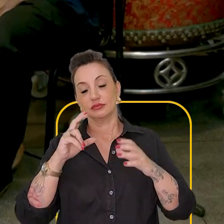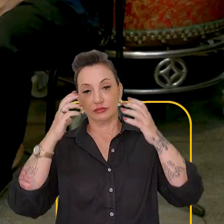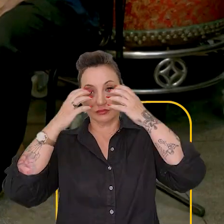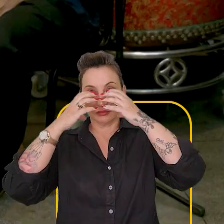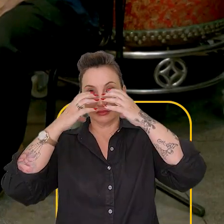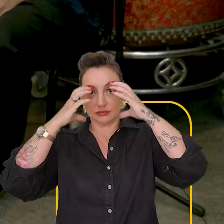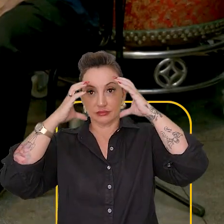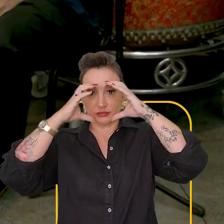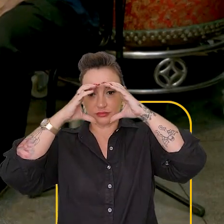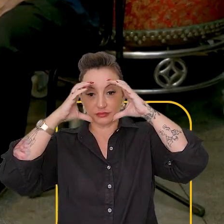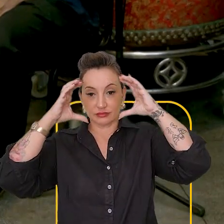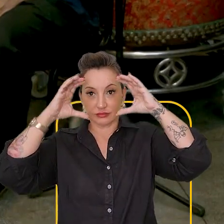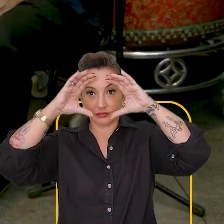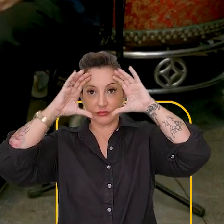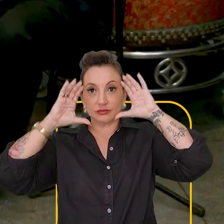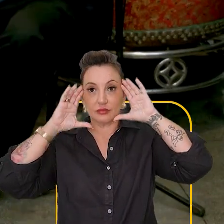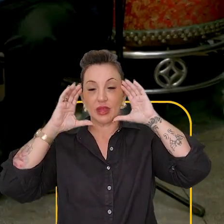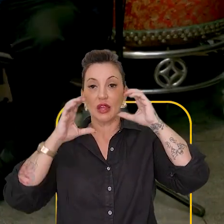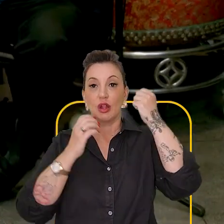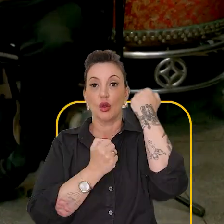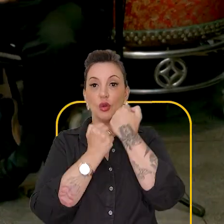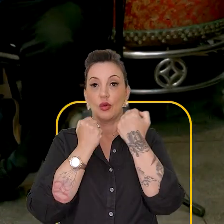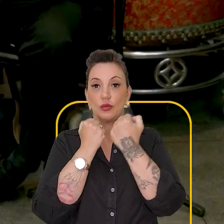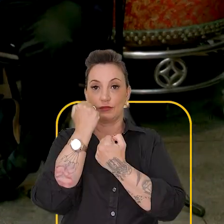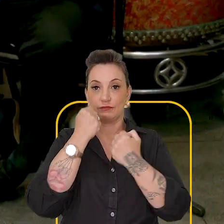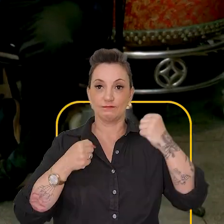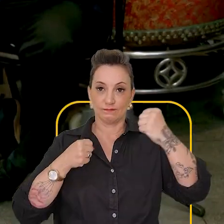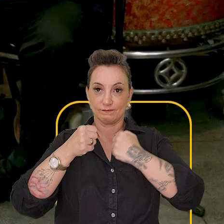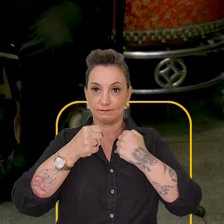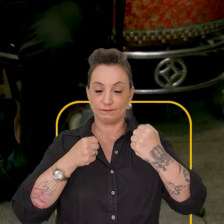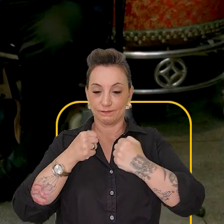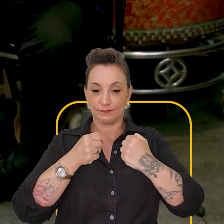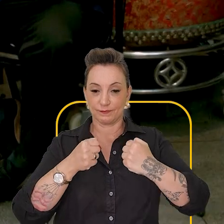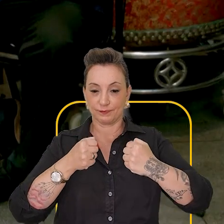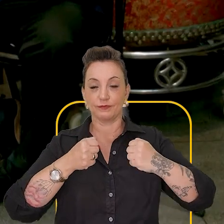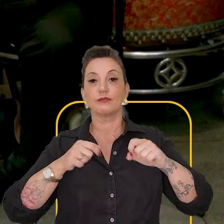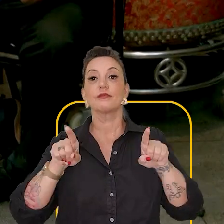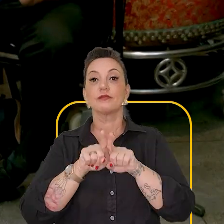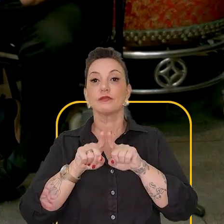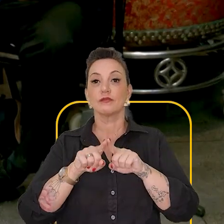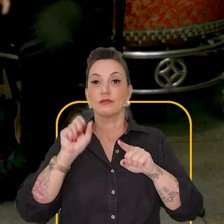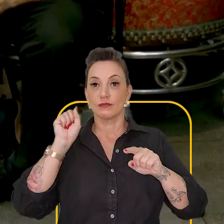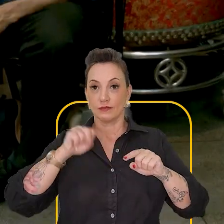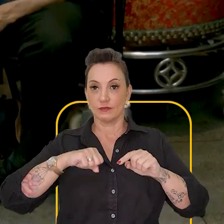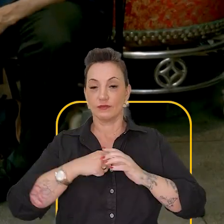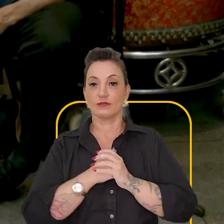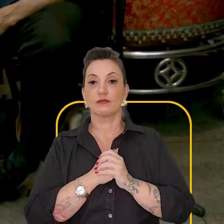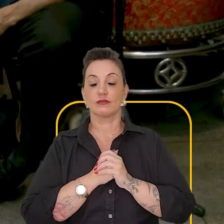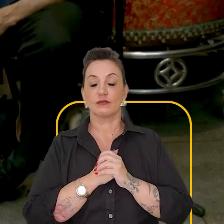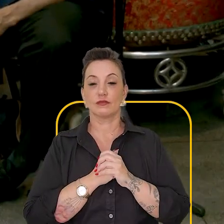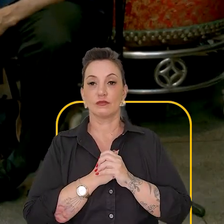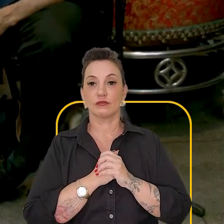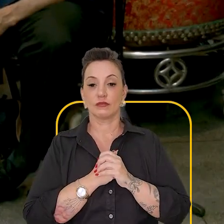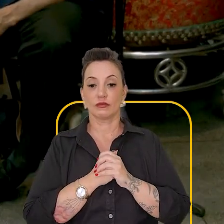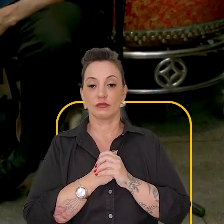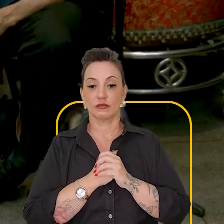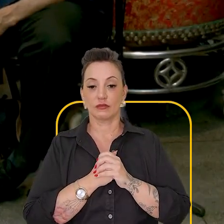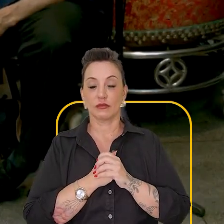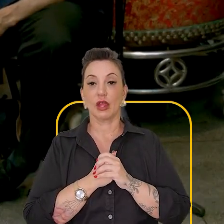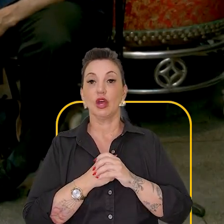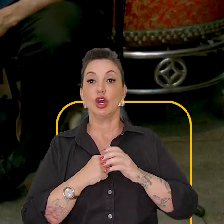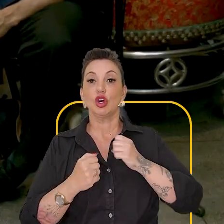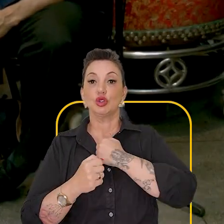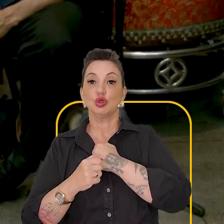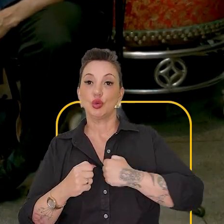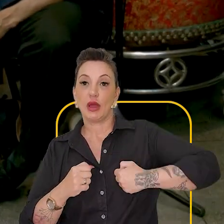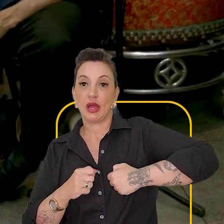capacete aberto que é um capacete de box luva de box nochu também as quedas sim também vale só que no cochu você pode joelho